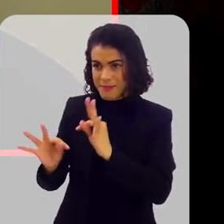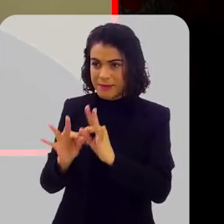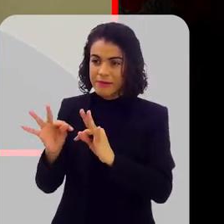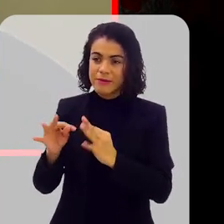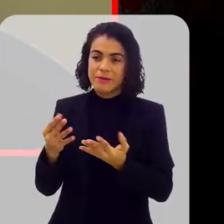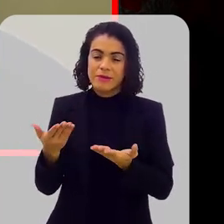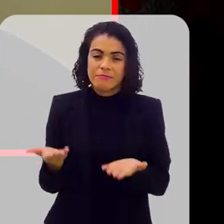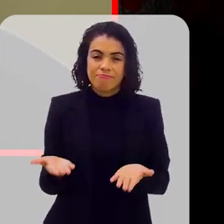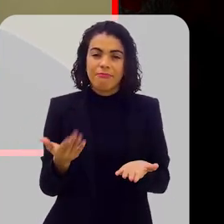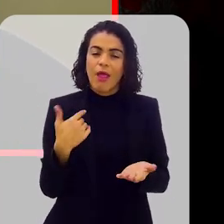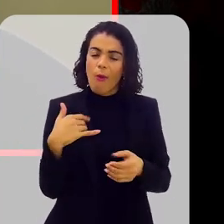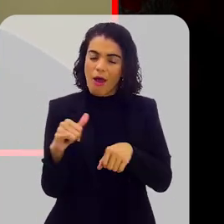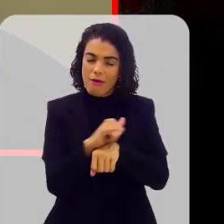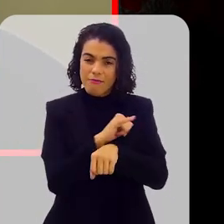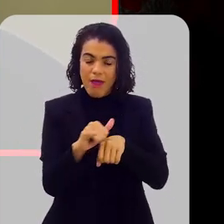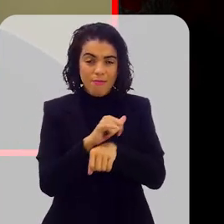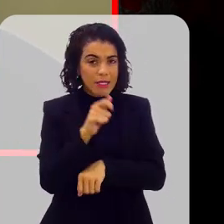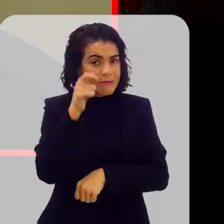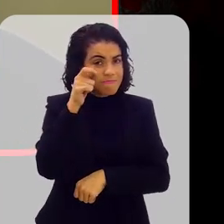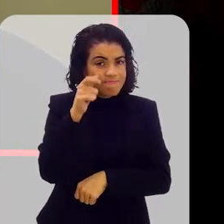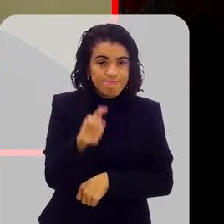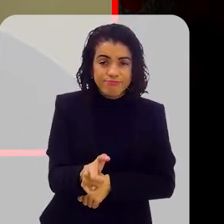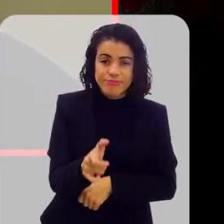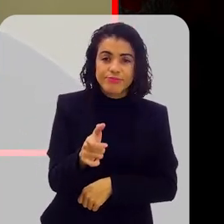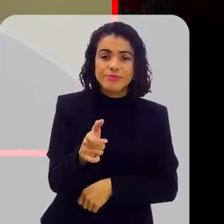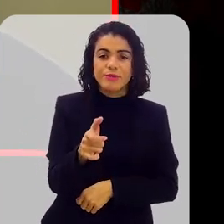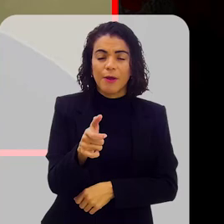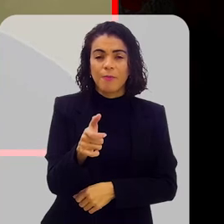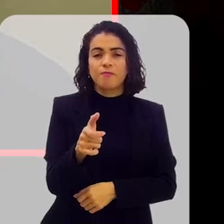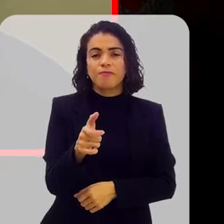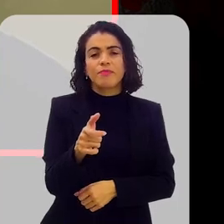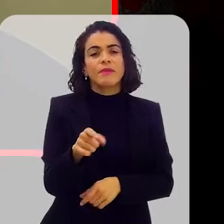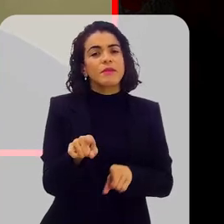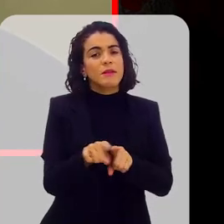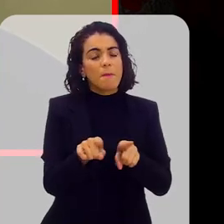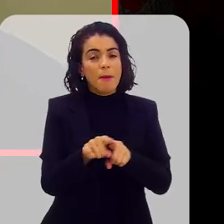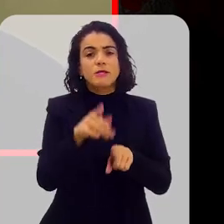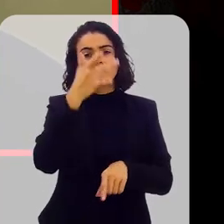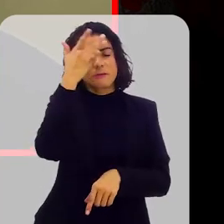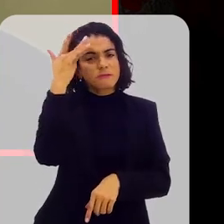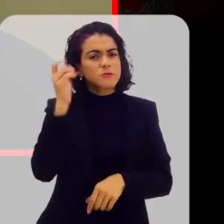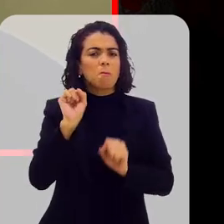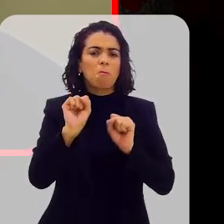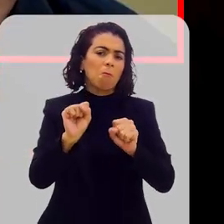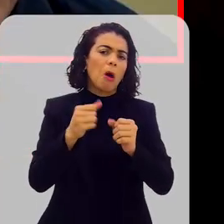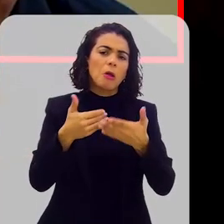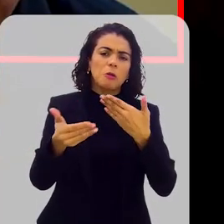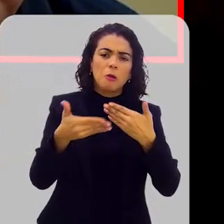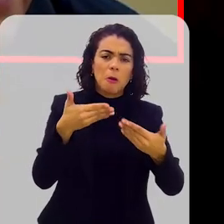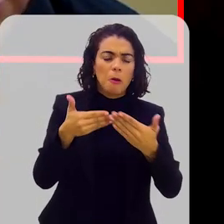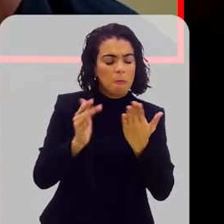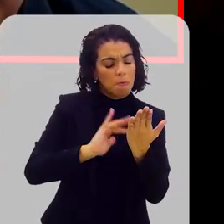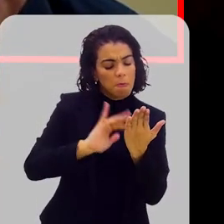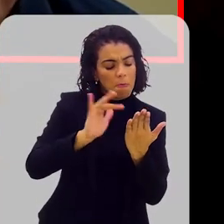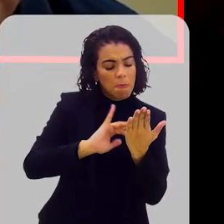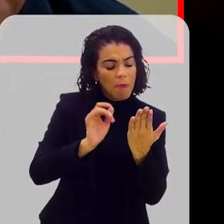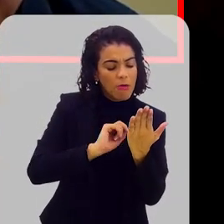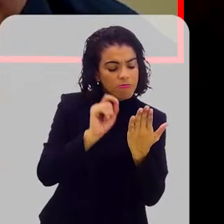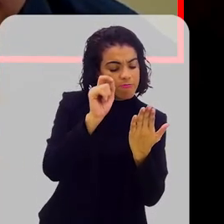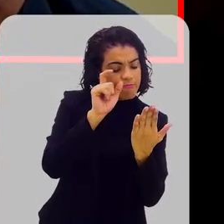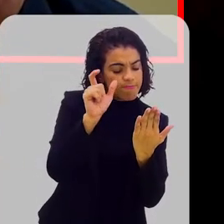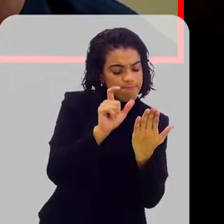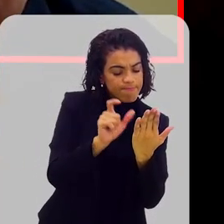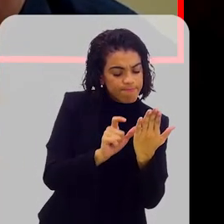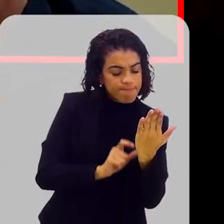isso é uma ferramenta interessante, né? Porque tem um acesso bem amplo. Para quem quiser entrar, está